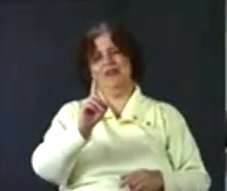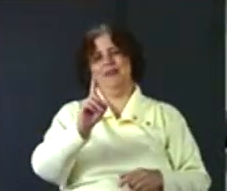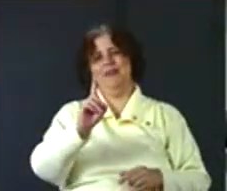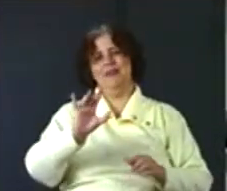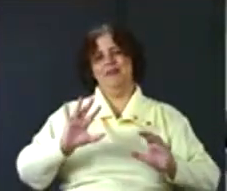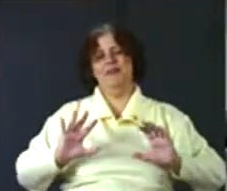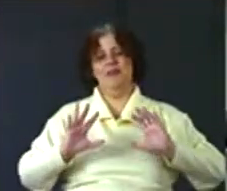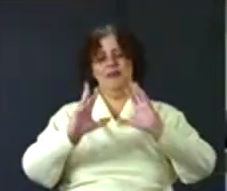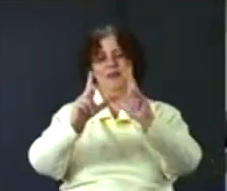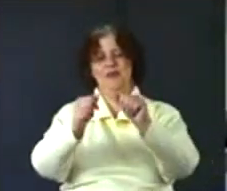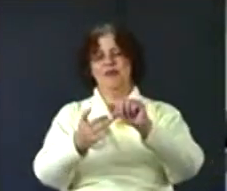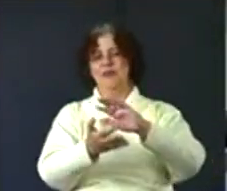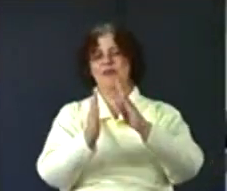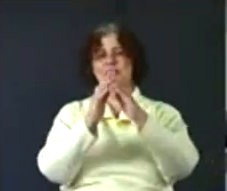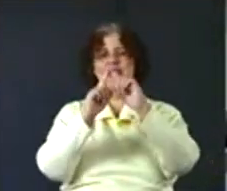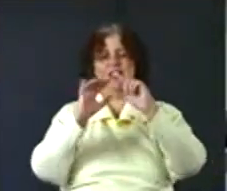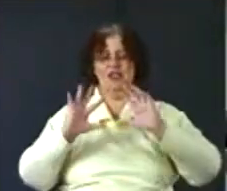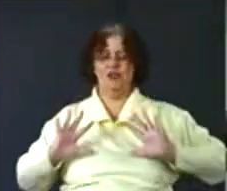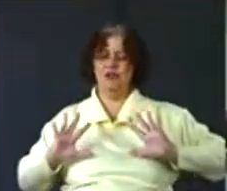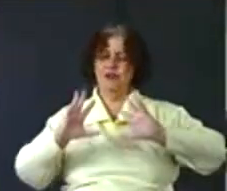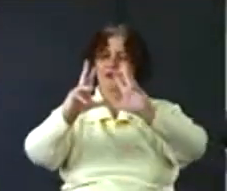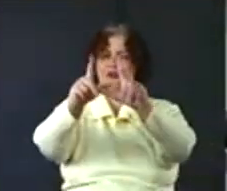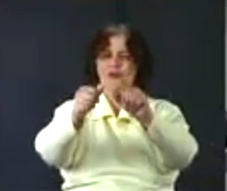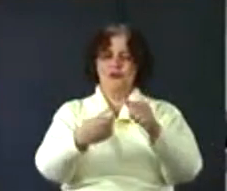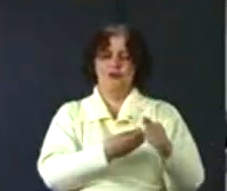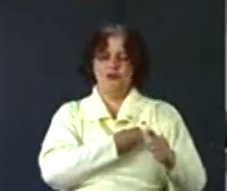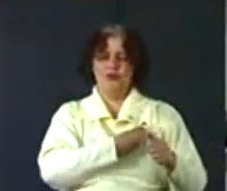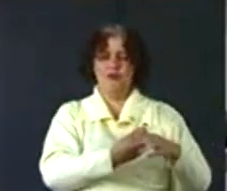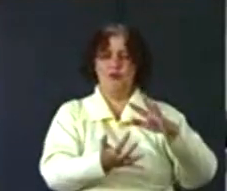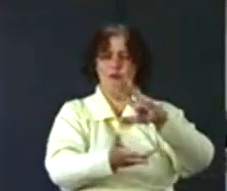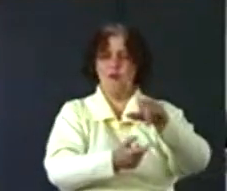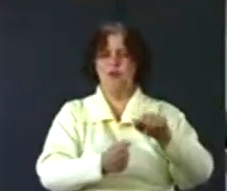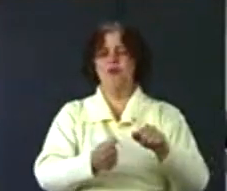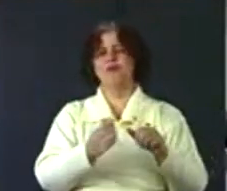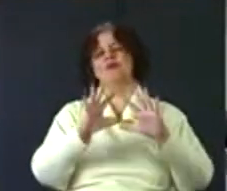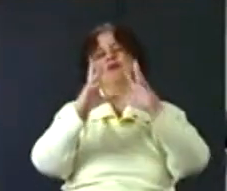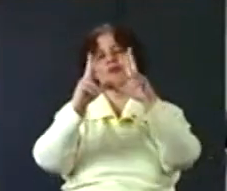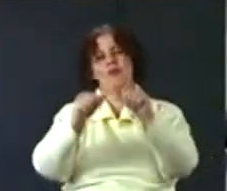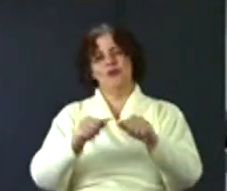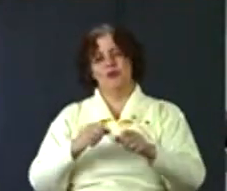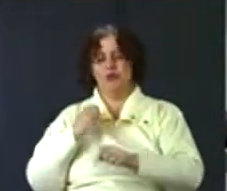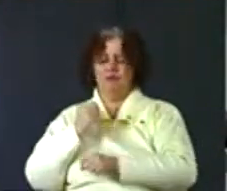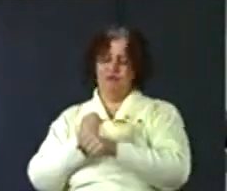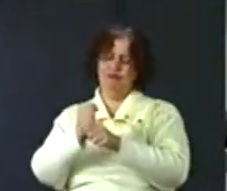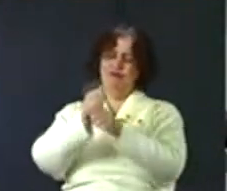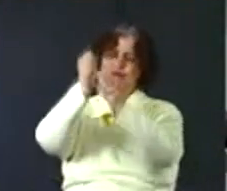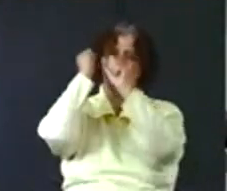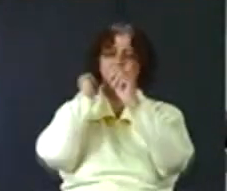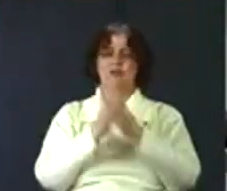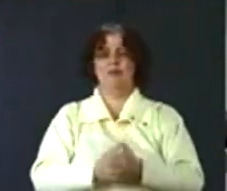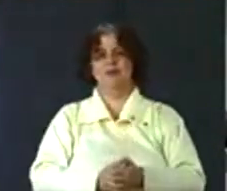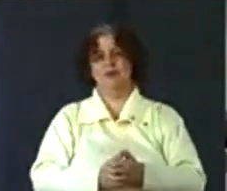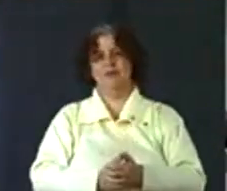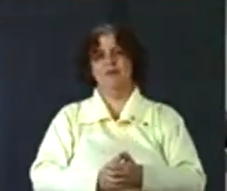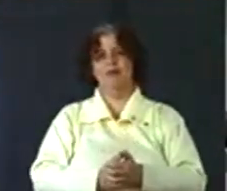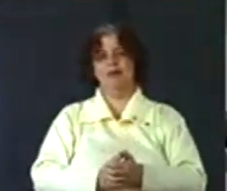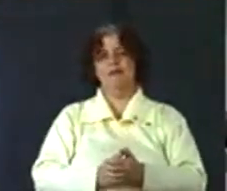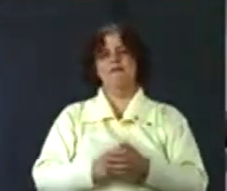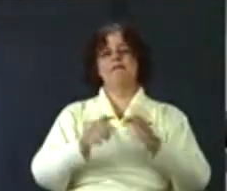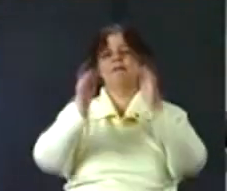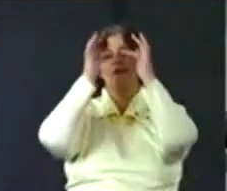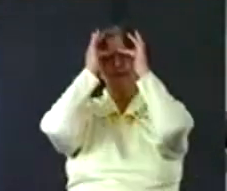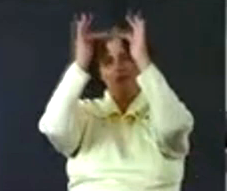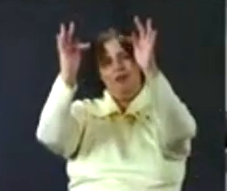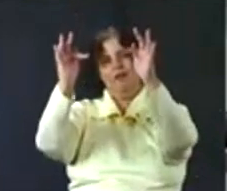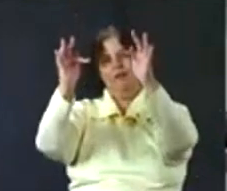as épocas, o que está para acontecer com vocês. Sejam fiéis até a morte, porque há uma promessa. Que promessa